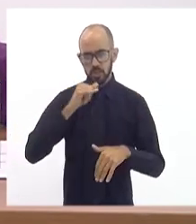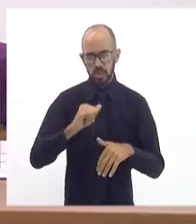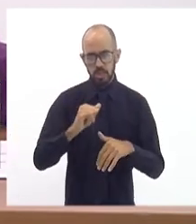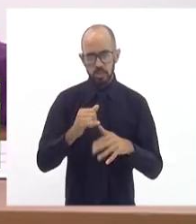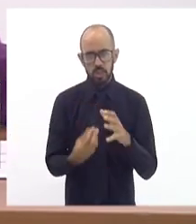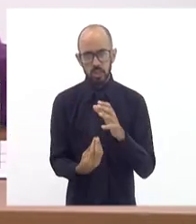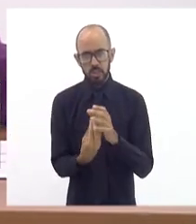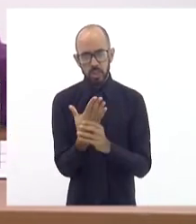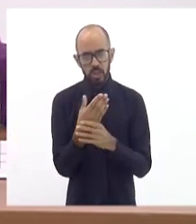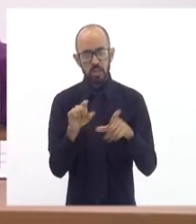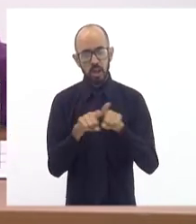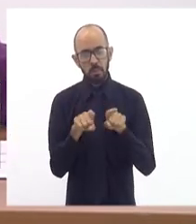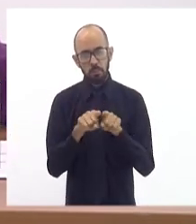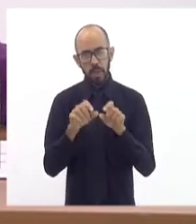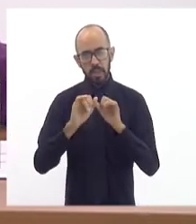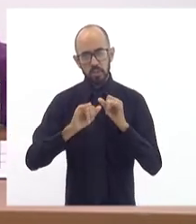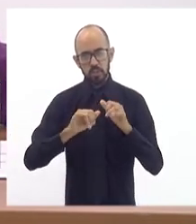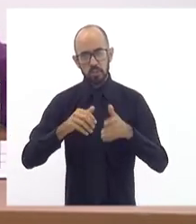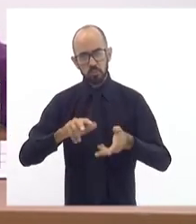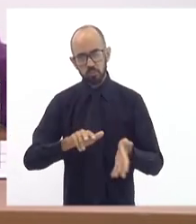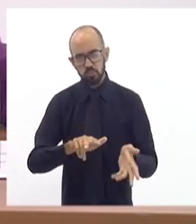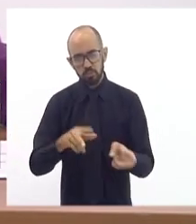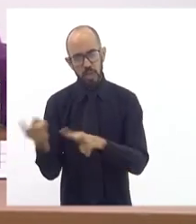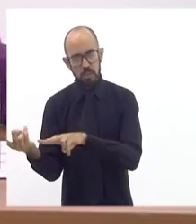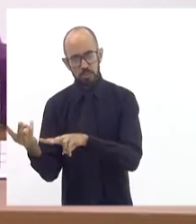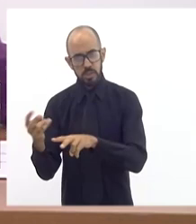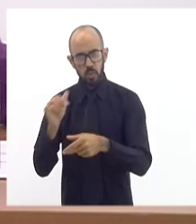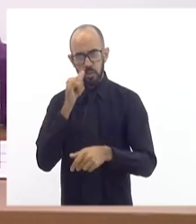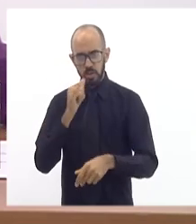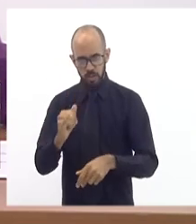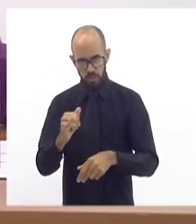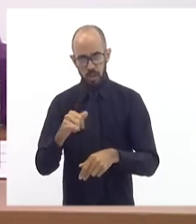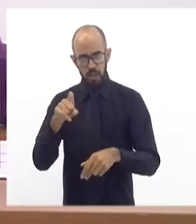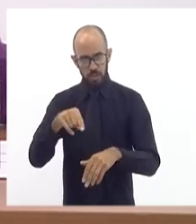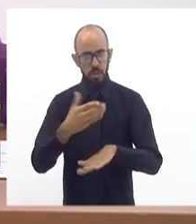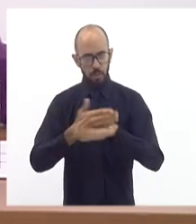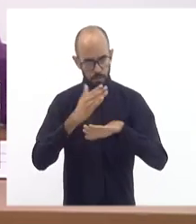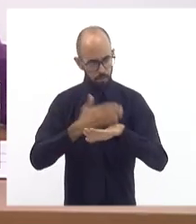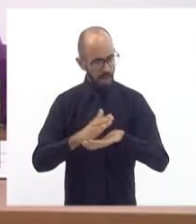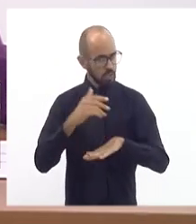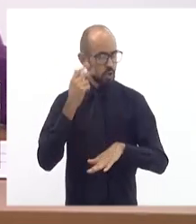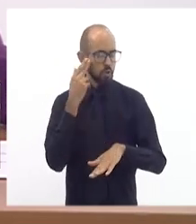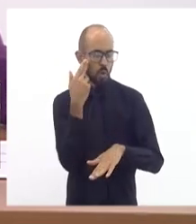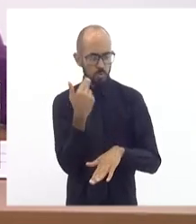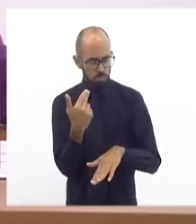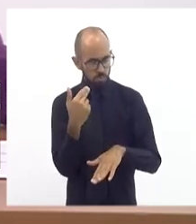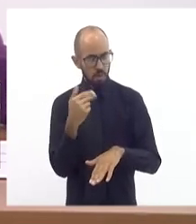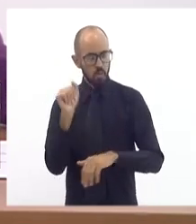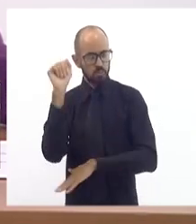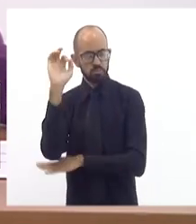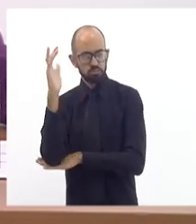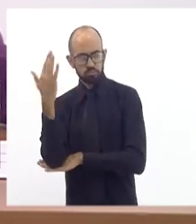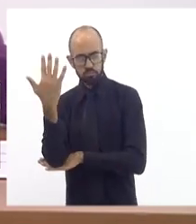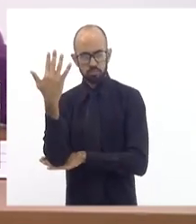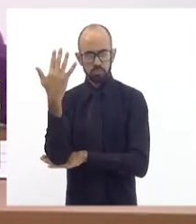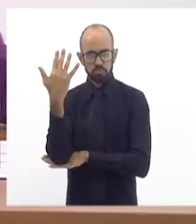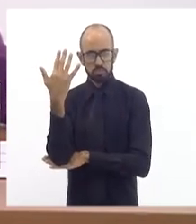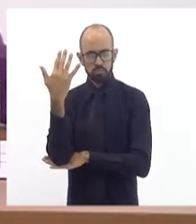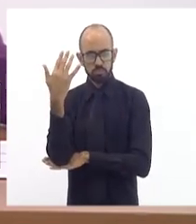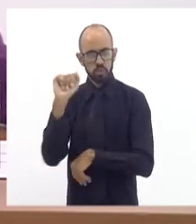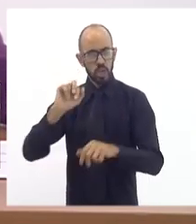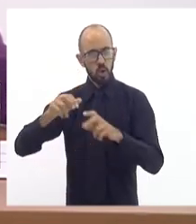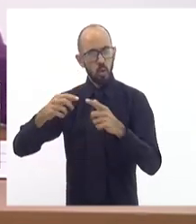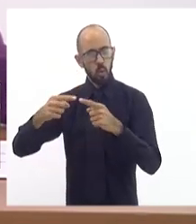e transmissão de energia é de uma prática comum e empreendimento de grande potencial de dano ambiental é isso